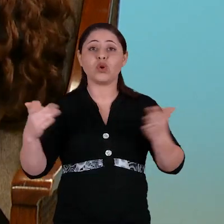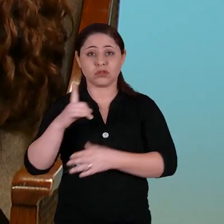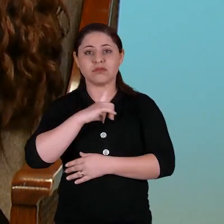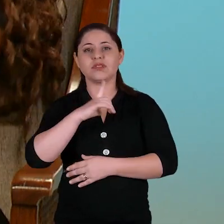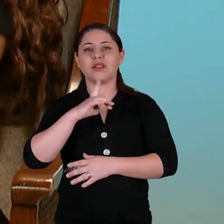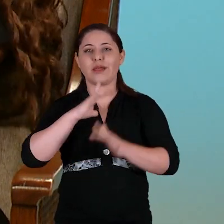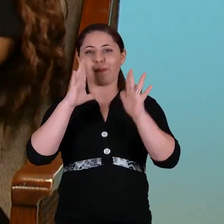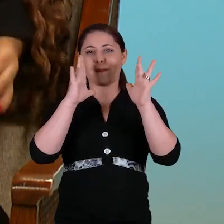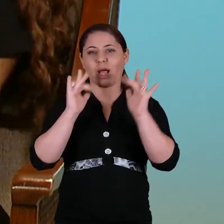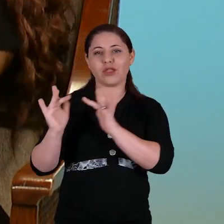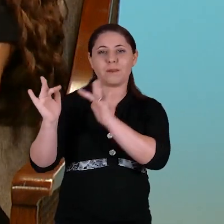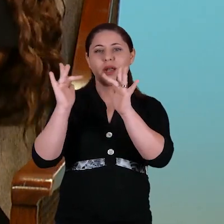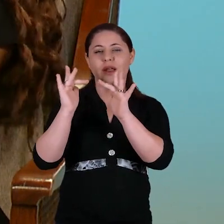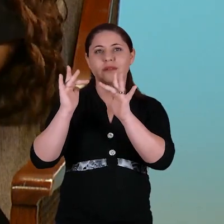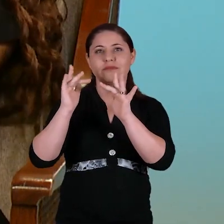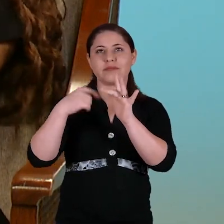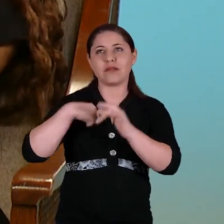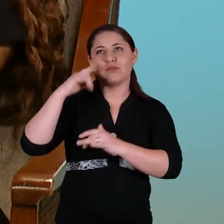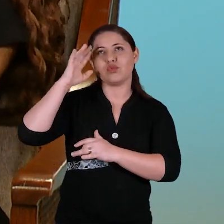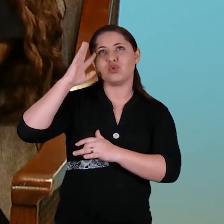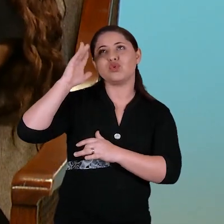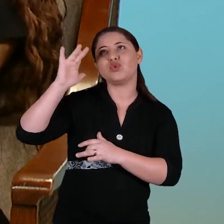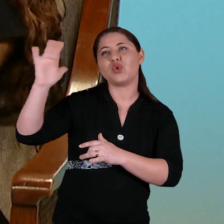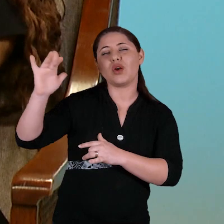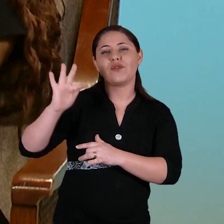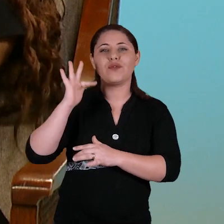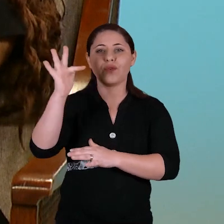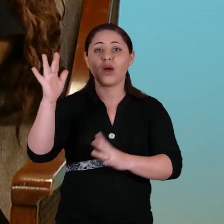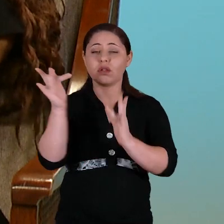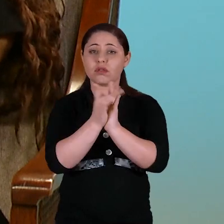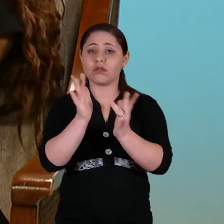namorado, eu tenho ali os meus planos de me casar,